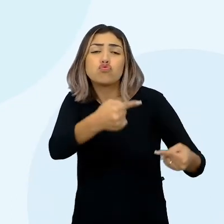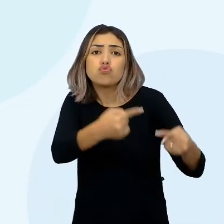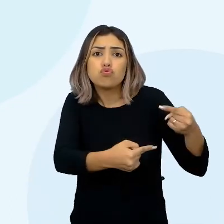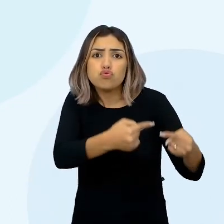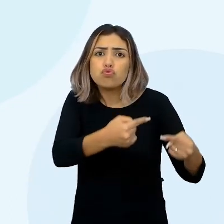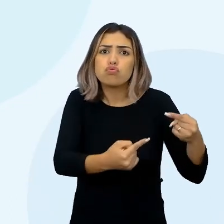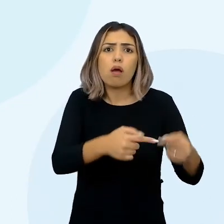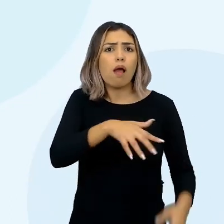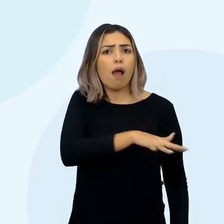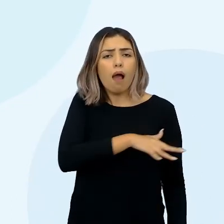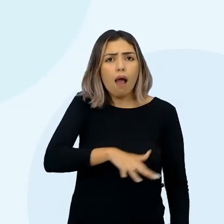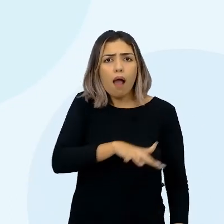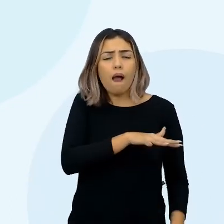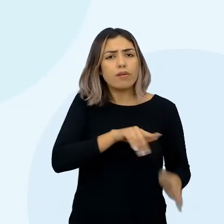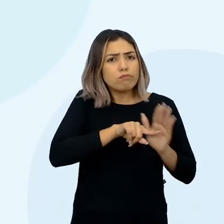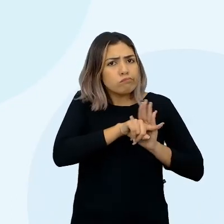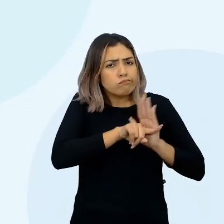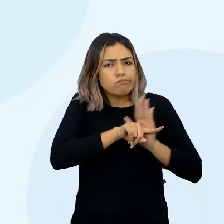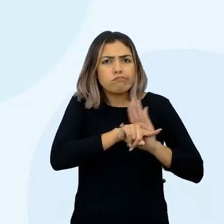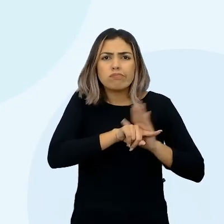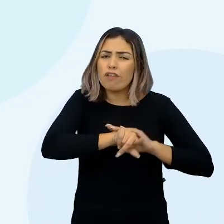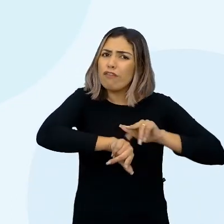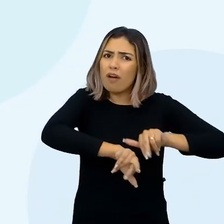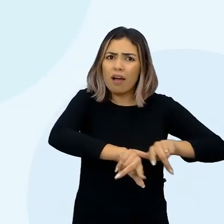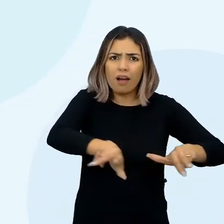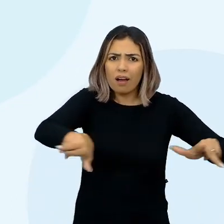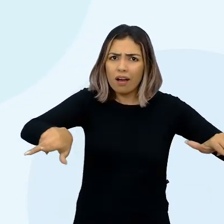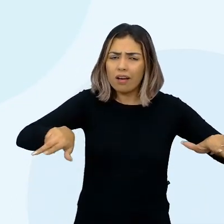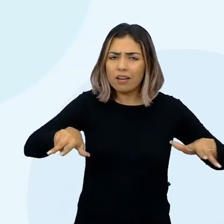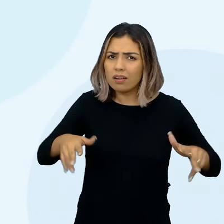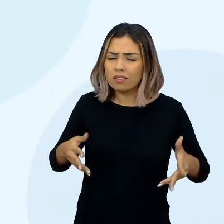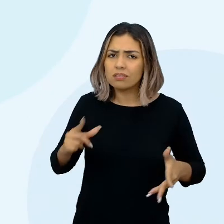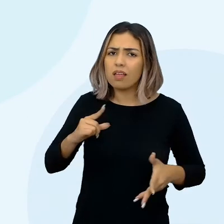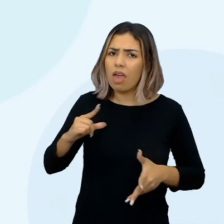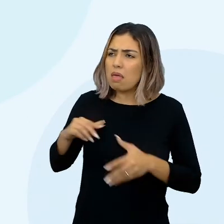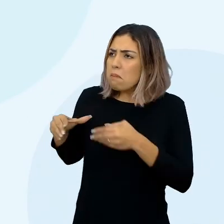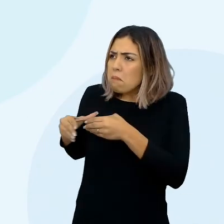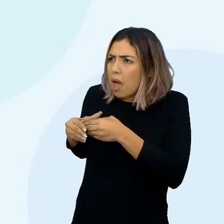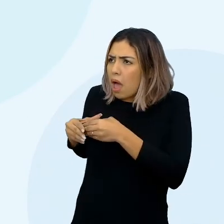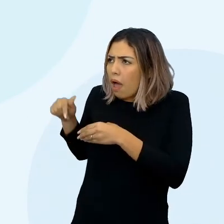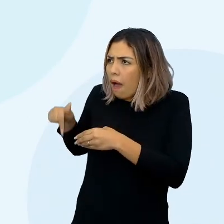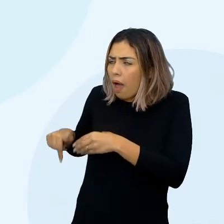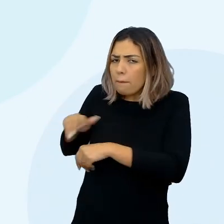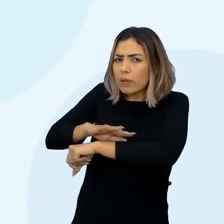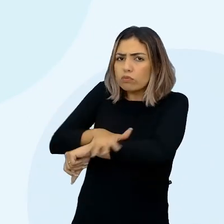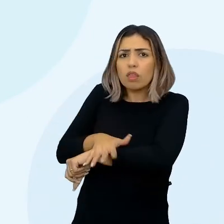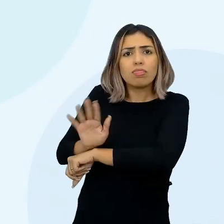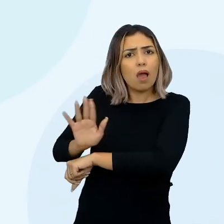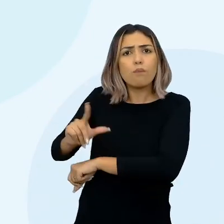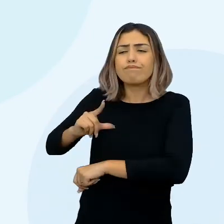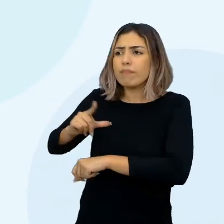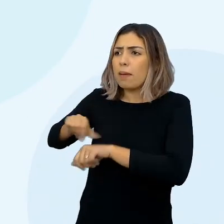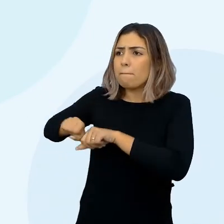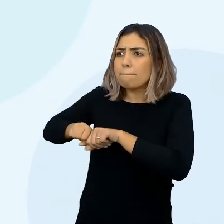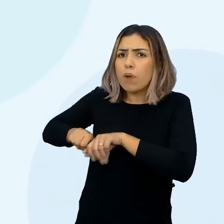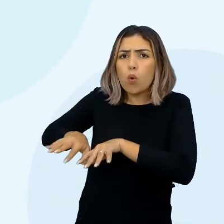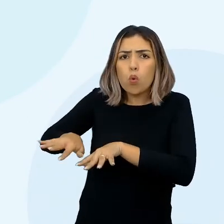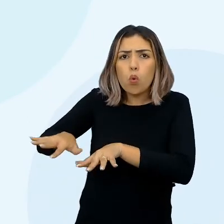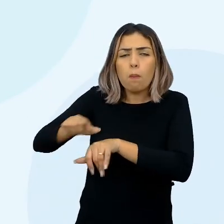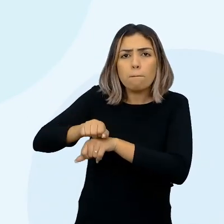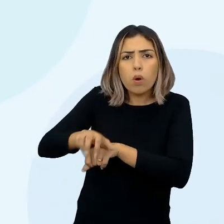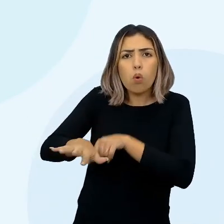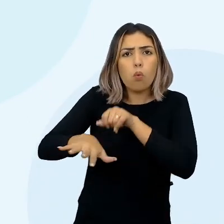o racismo não se encerra nessas instituições tomadas em si mesmas, mas as perpassa e